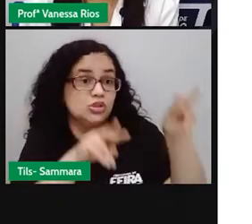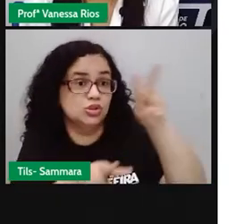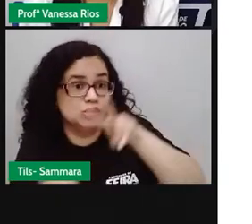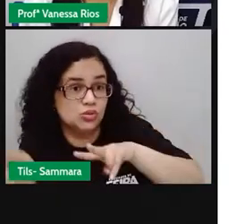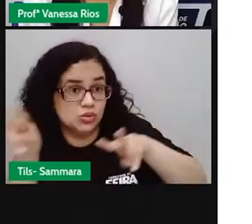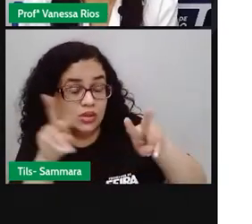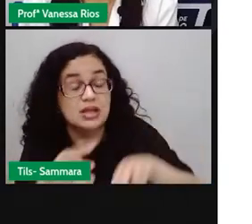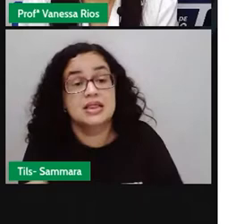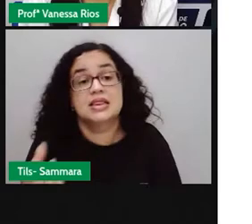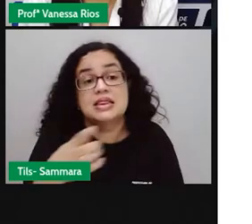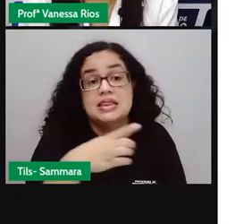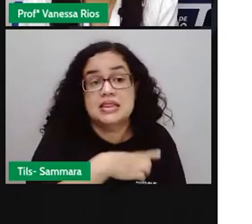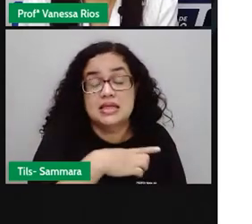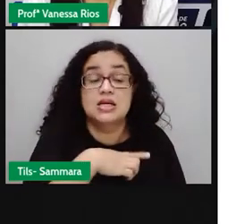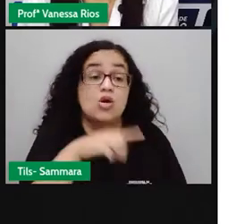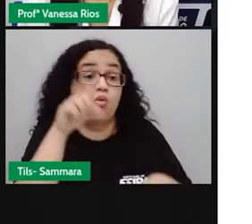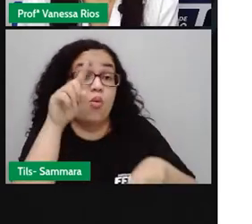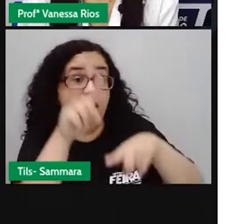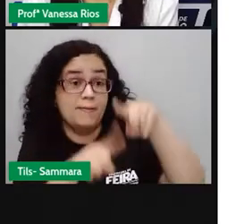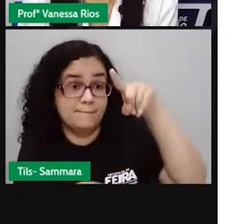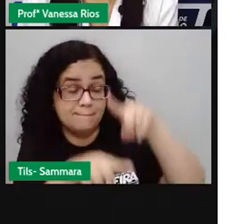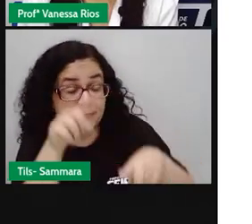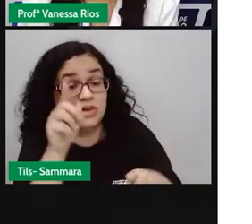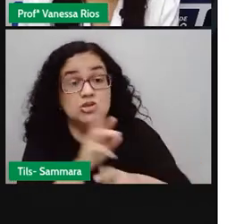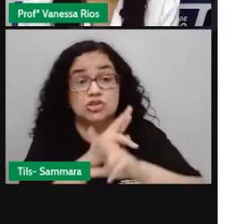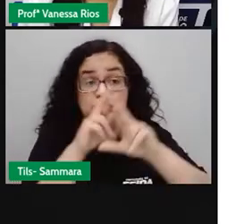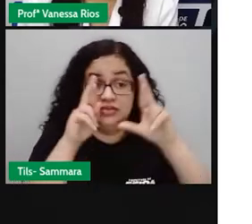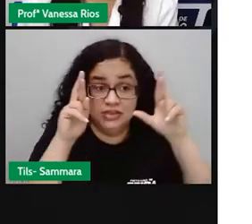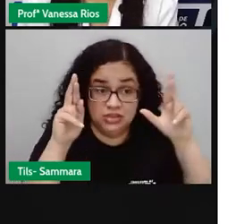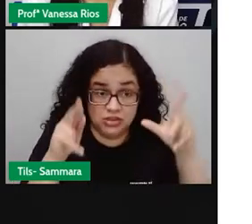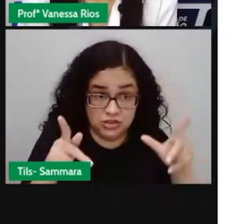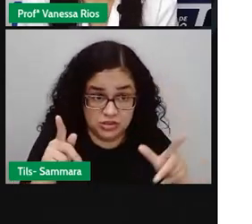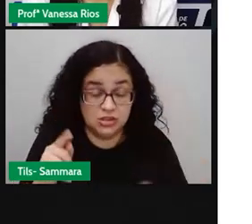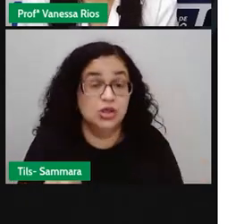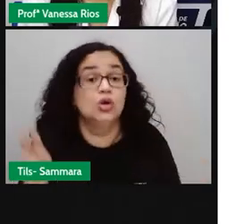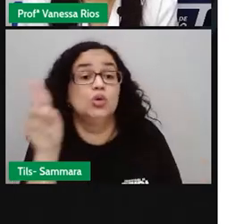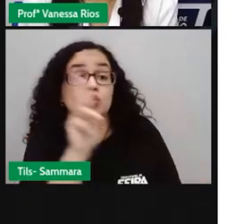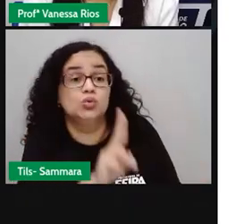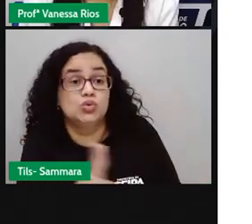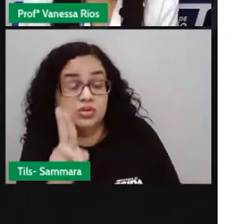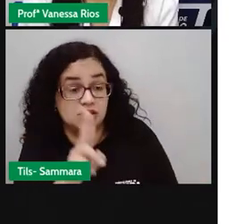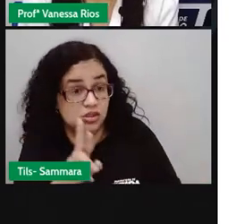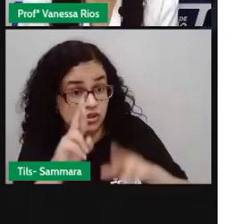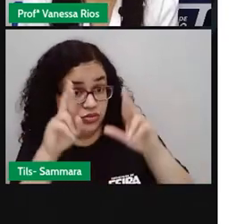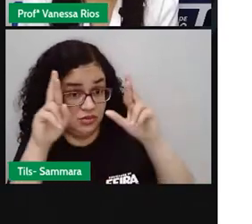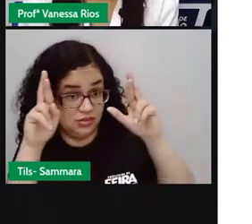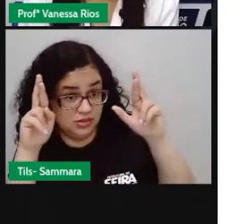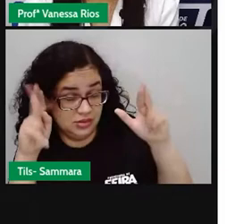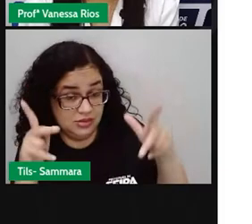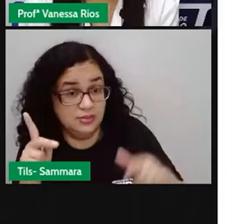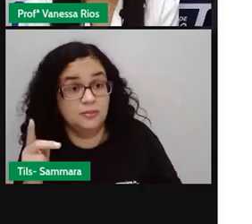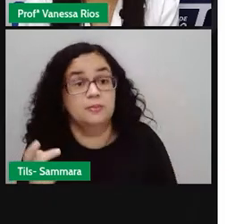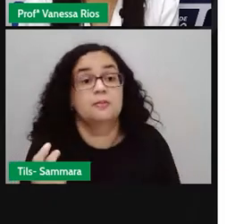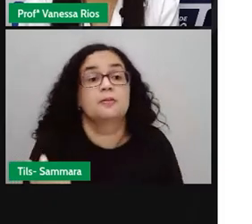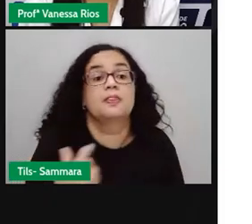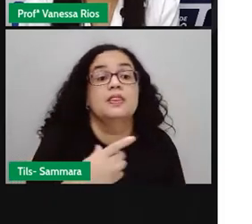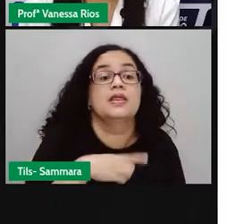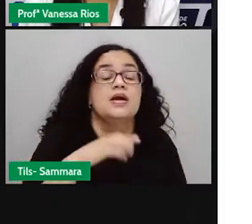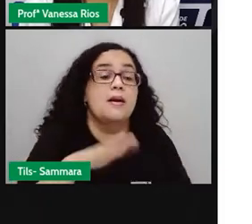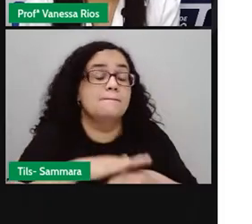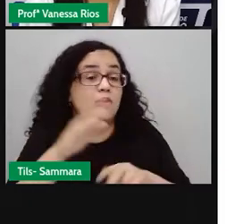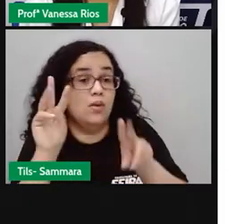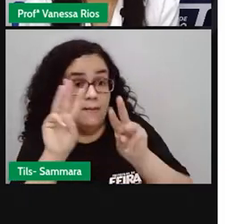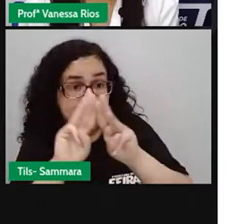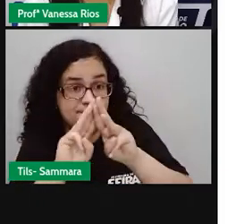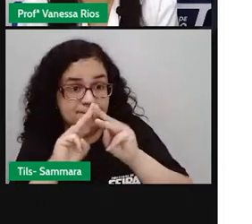que existem aí objetos diferentes, com utilidades diferentes, compostos aí por